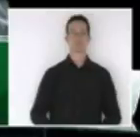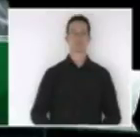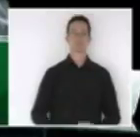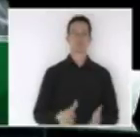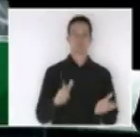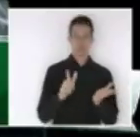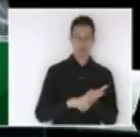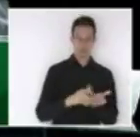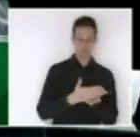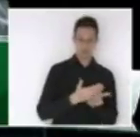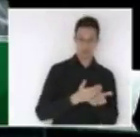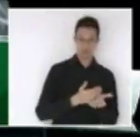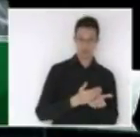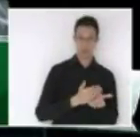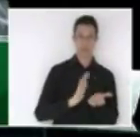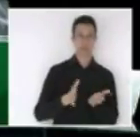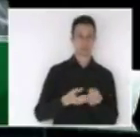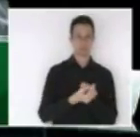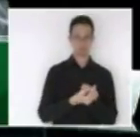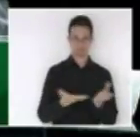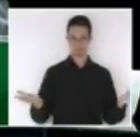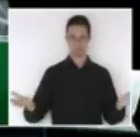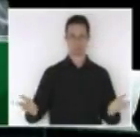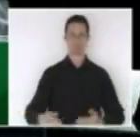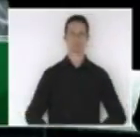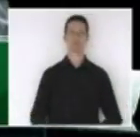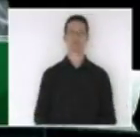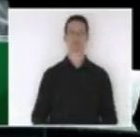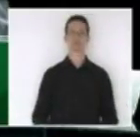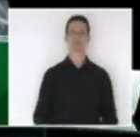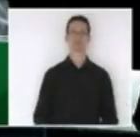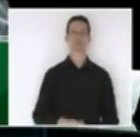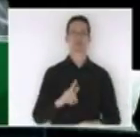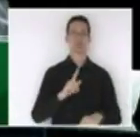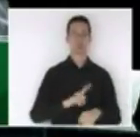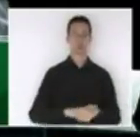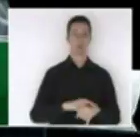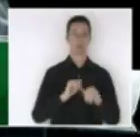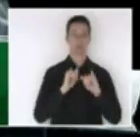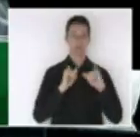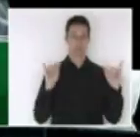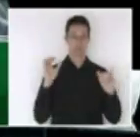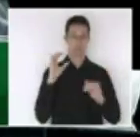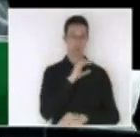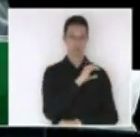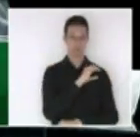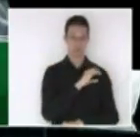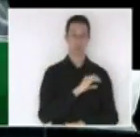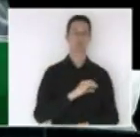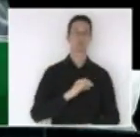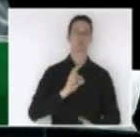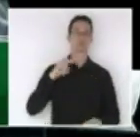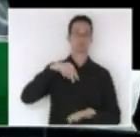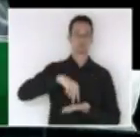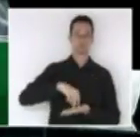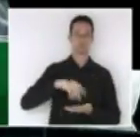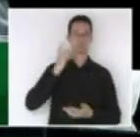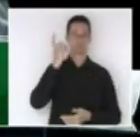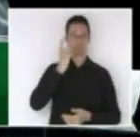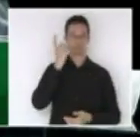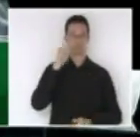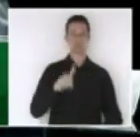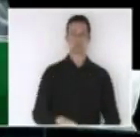Expediente. Distribuído na sessão. Breves comunicações. Ocuparam a tribuna os senhores deputados Padre Pedro